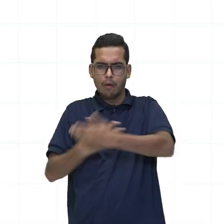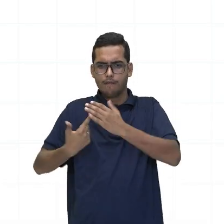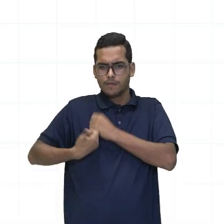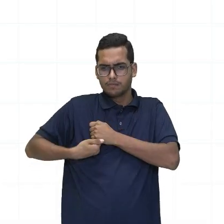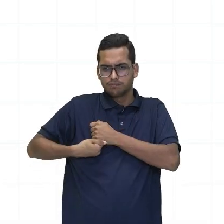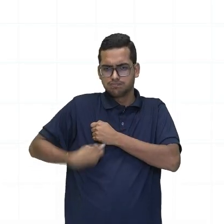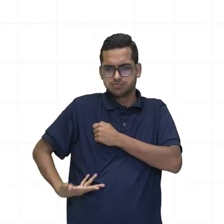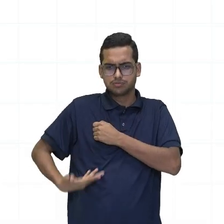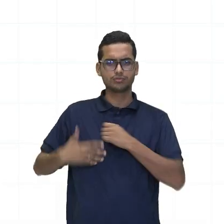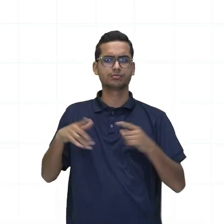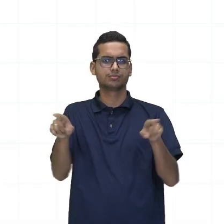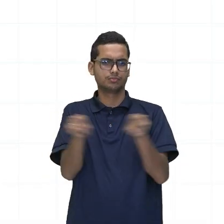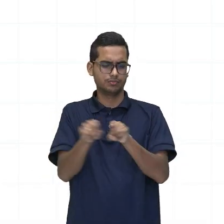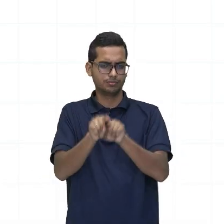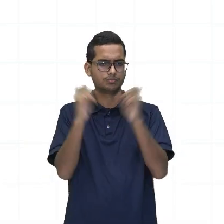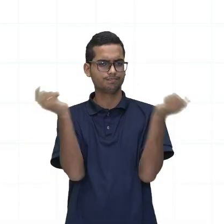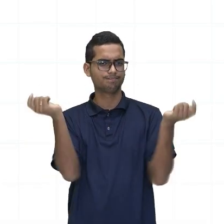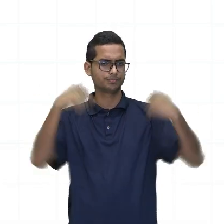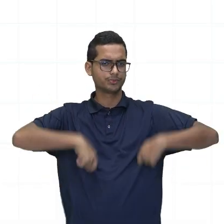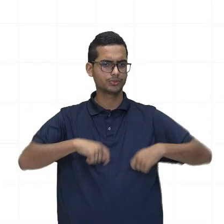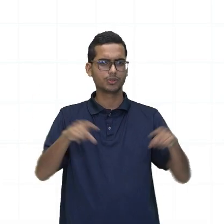com muco,